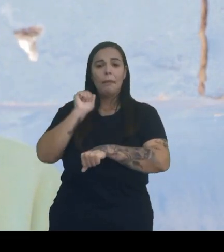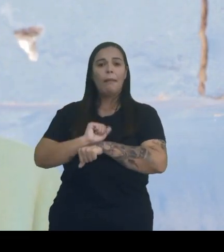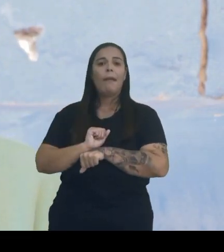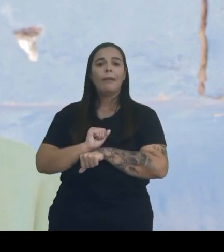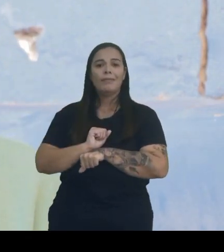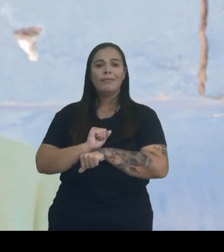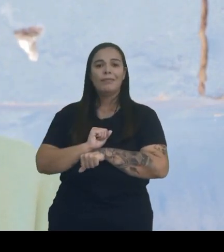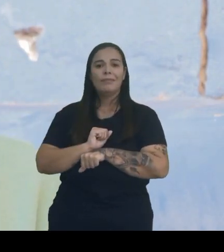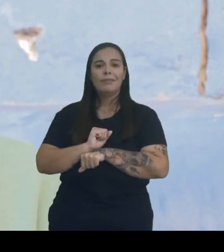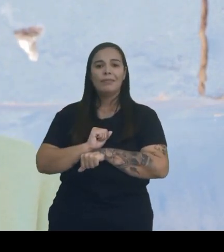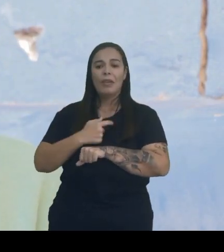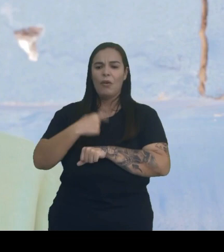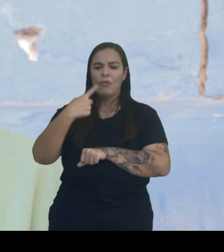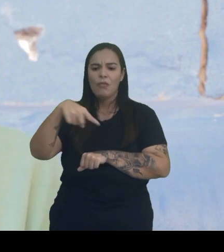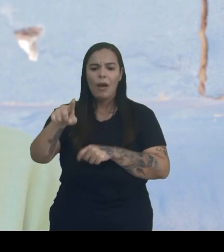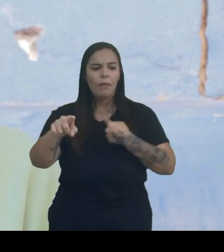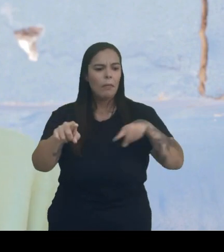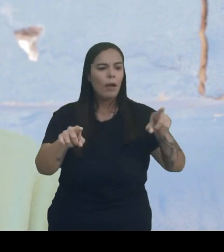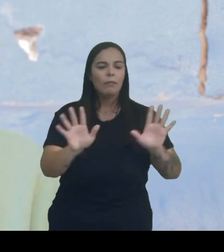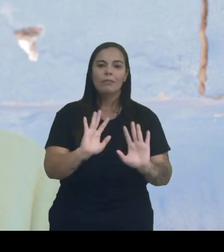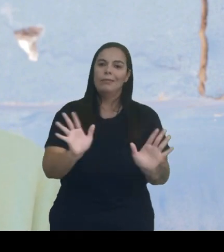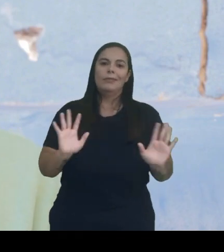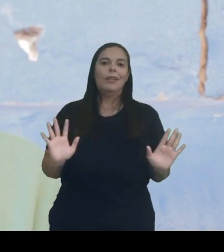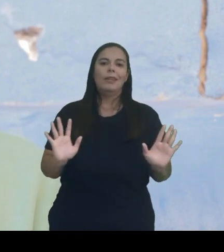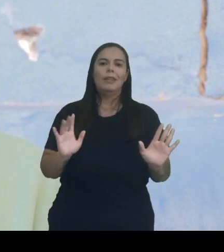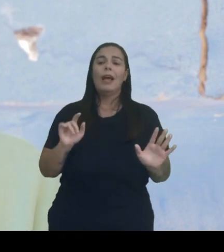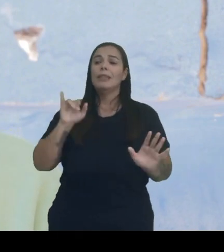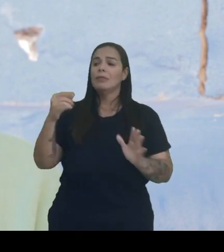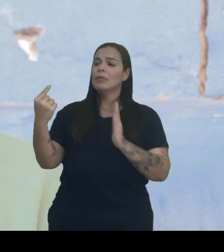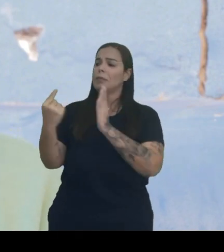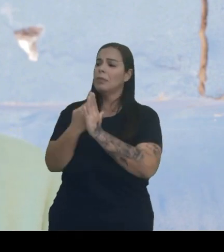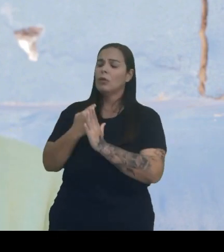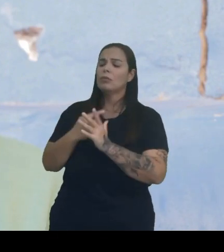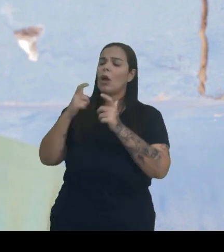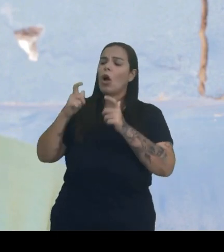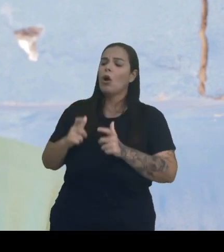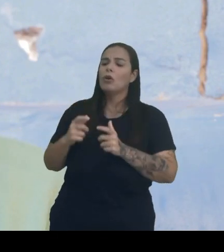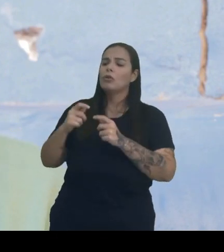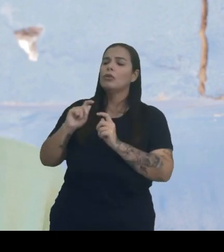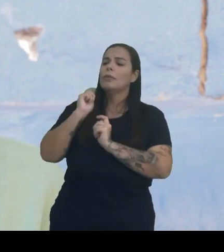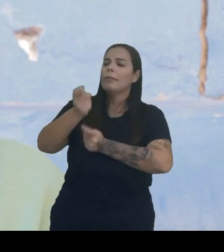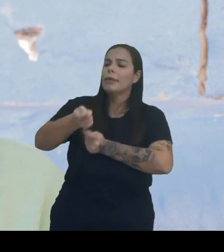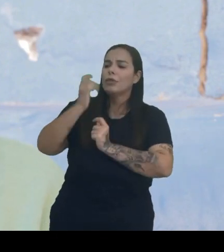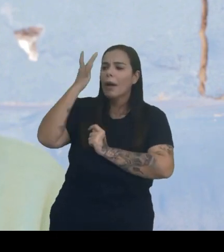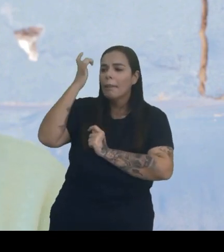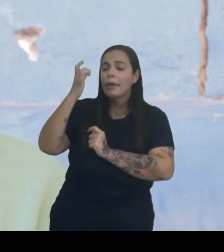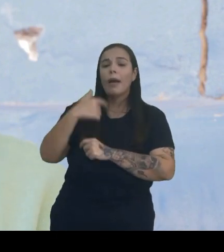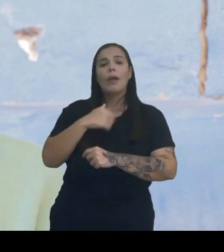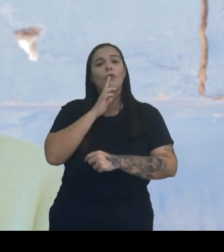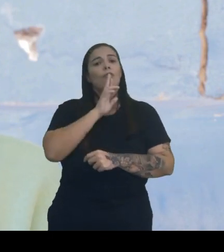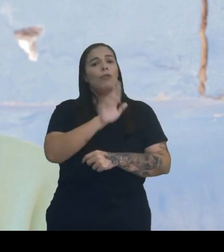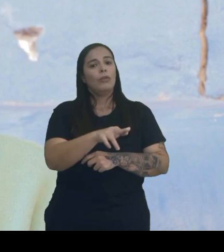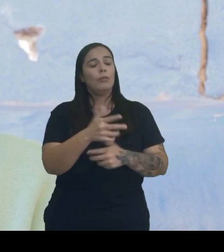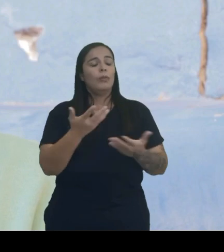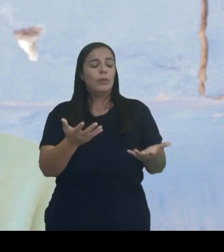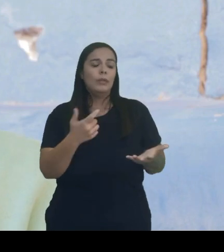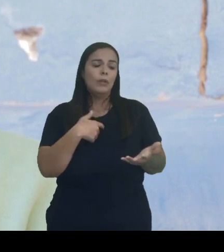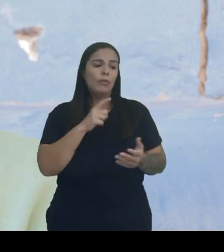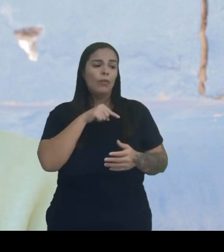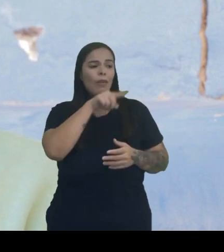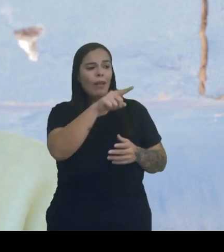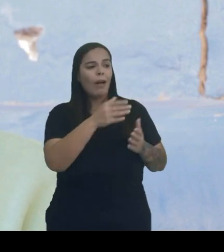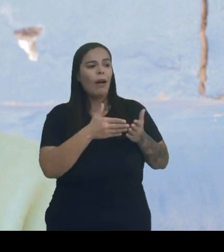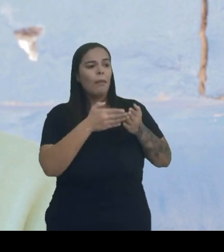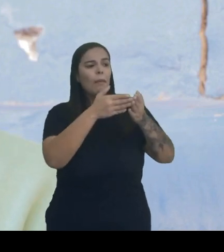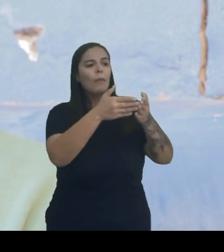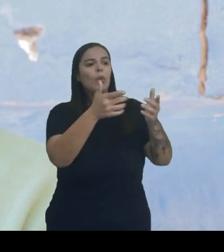nenhum. Se você me perguntar onde eu vou pescar amanhã de arrastão, eu vou chegar para você dizer, Michele, eu vou pescar no Porto Pequeno, eu vou pescar